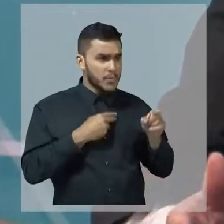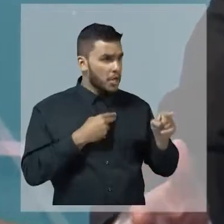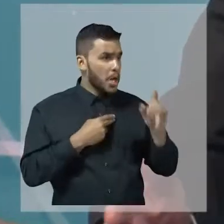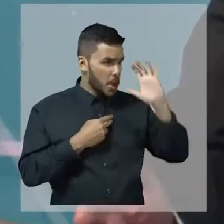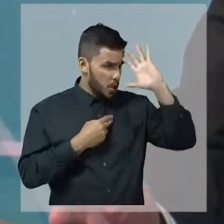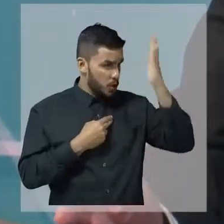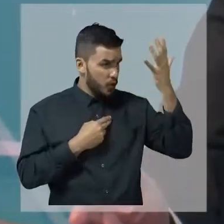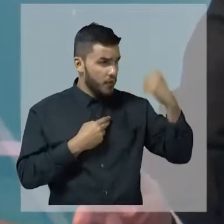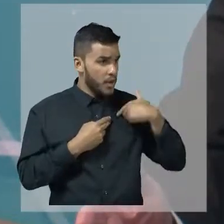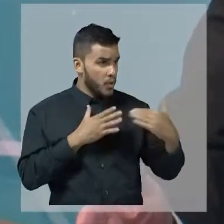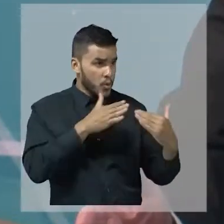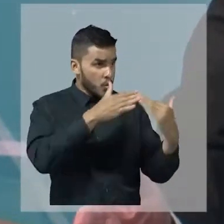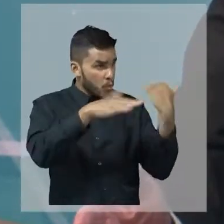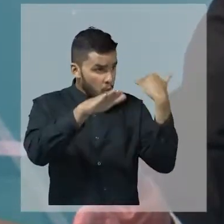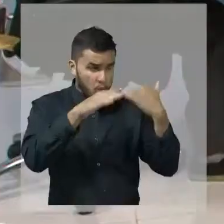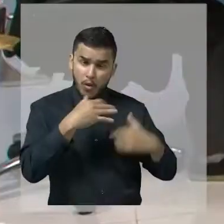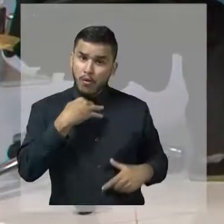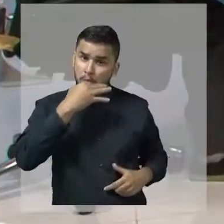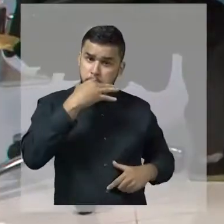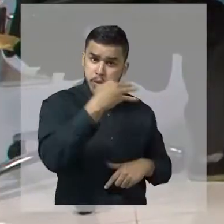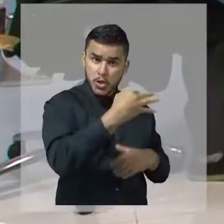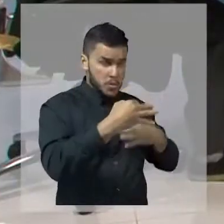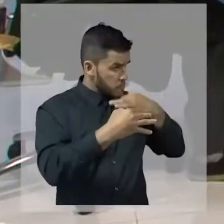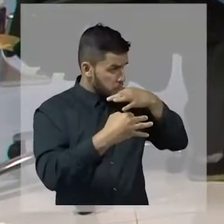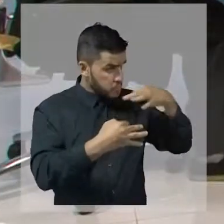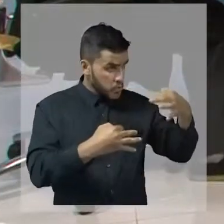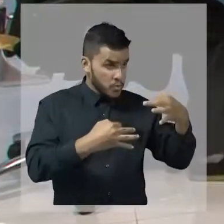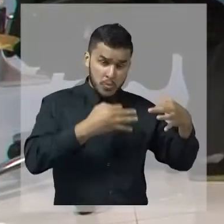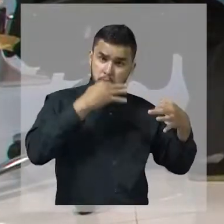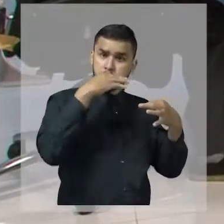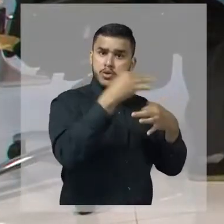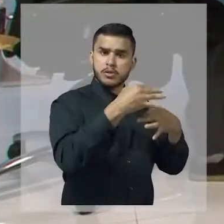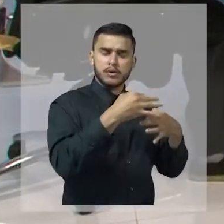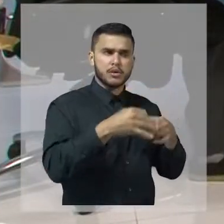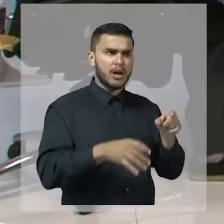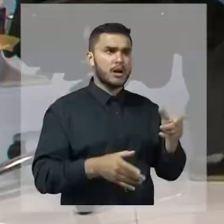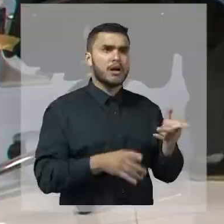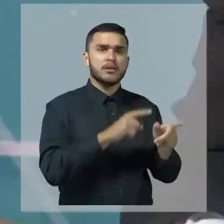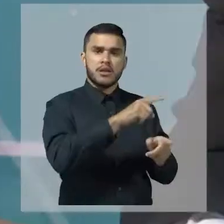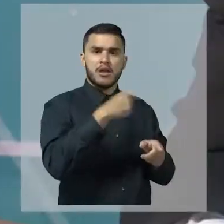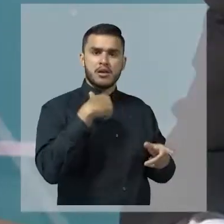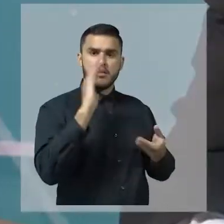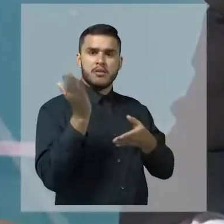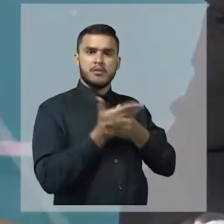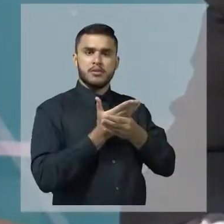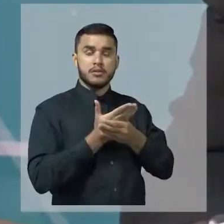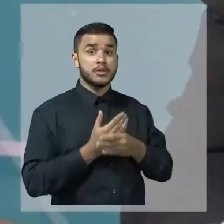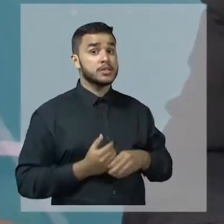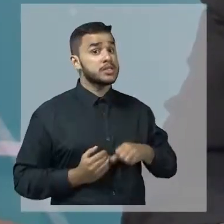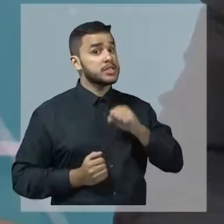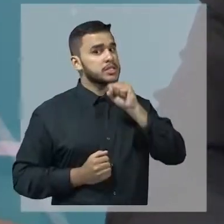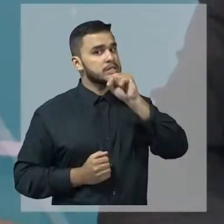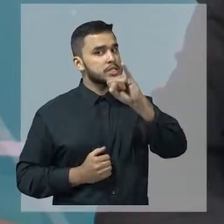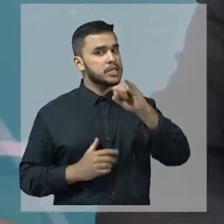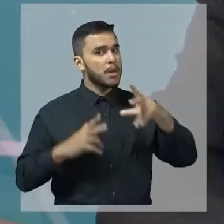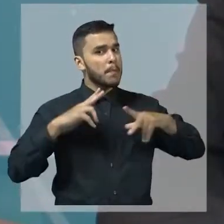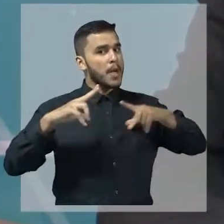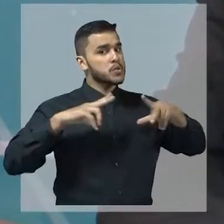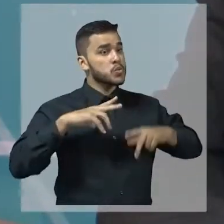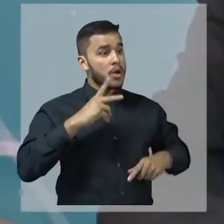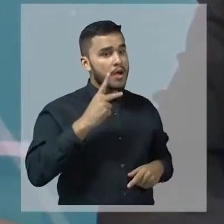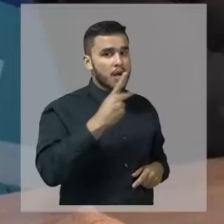Eu acho que aqui ficou Não bem personalizar, claro. né? Agora, se a crítica é pessoal,